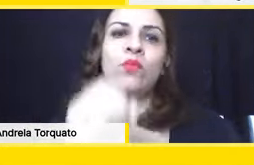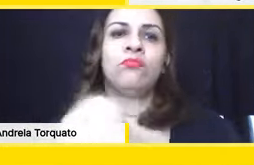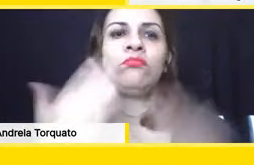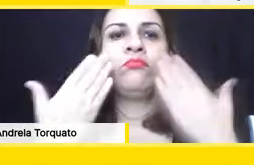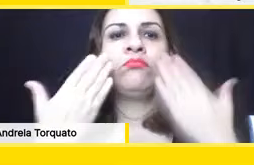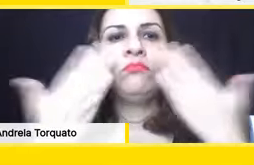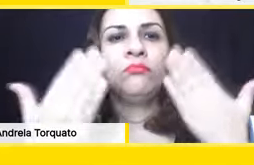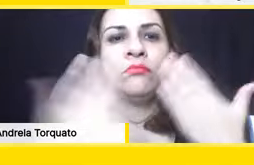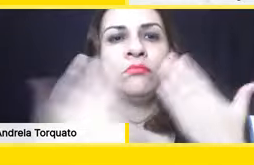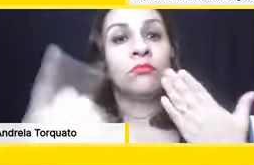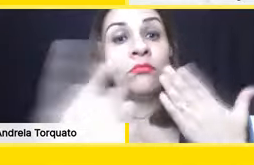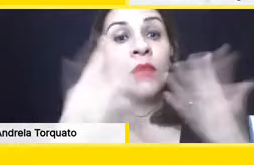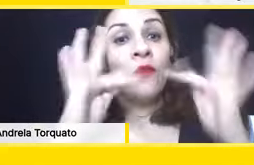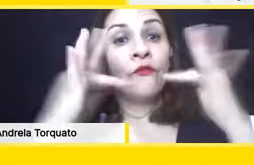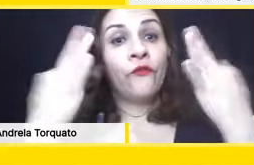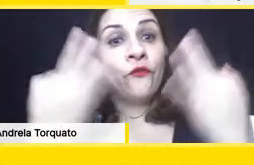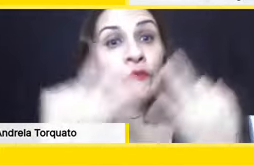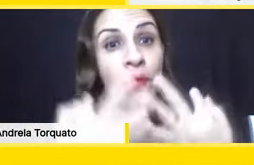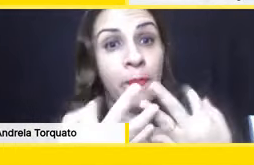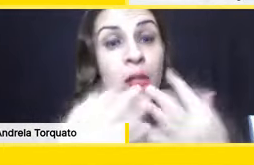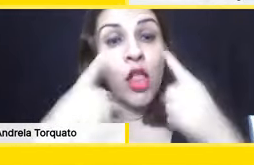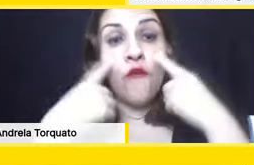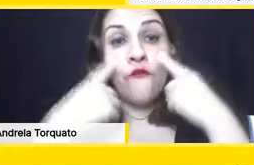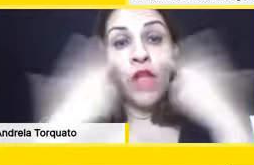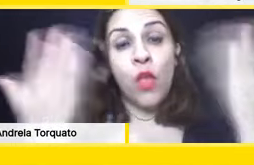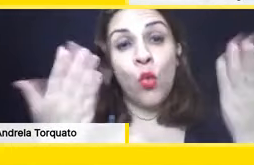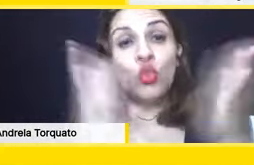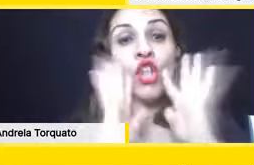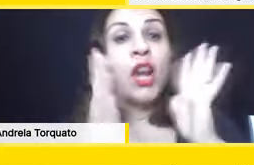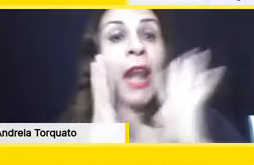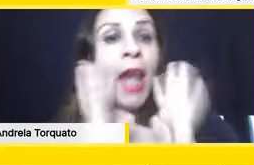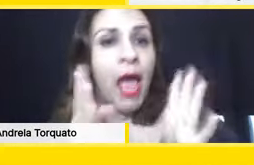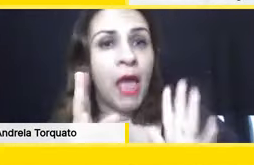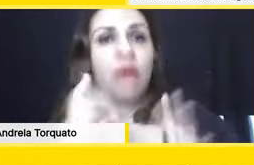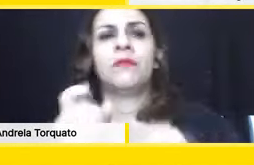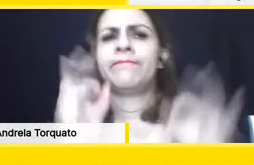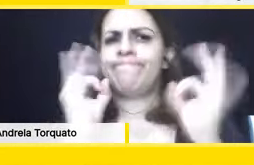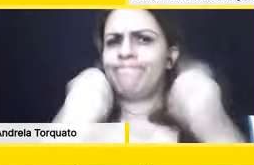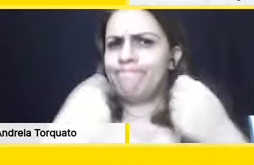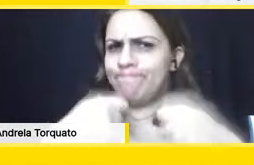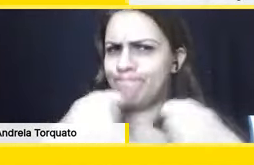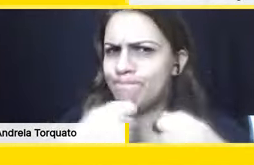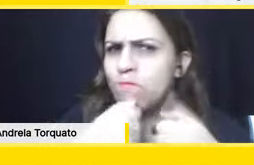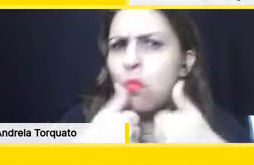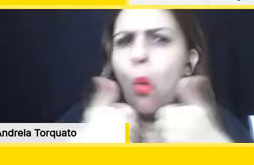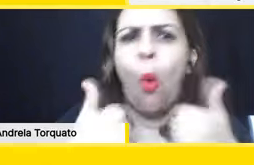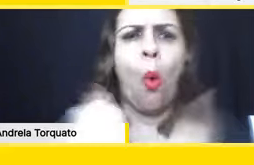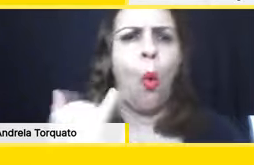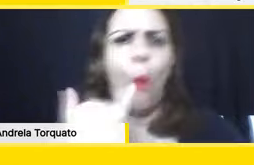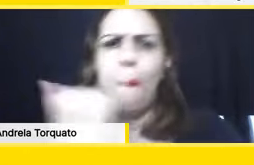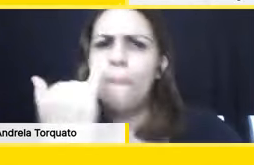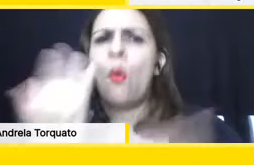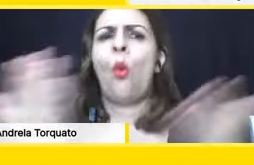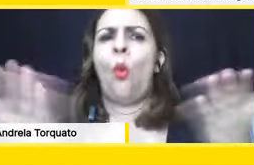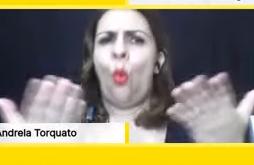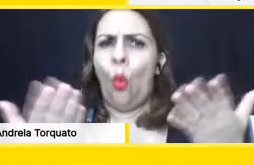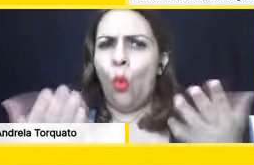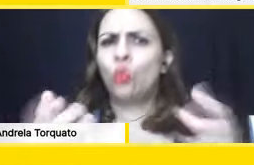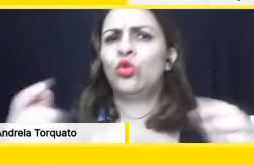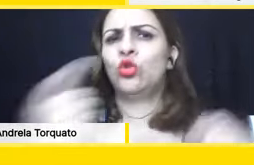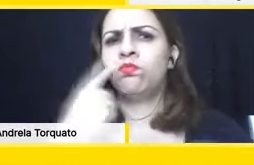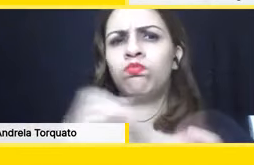para aqueles que estão nos ouvindo aqui nessa live, que certamente será uma das mais importantes aqui do nosso canal.